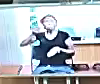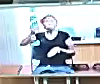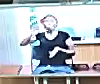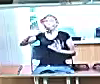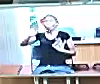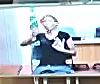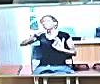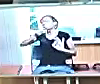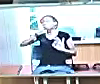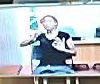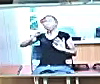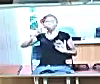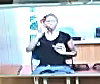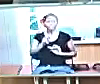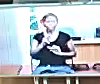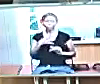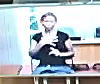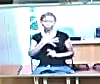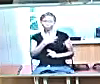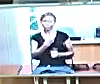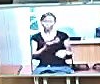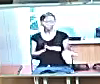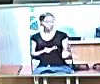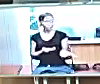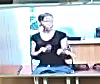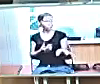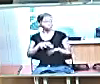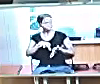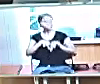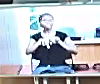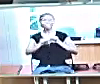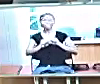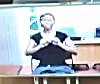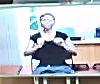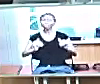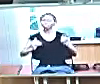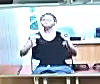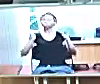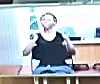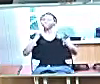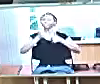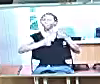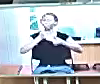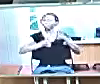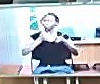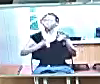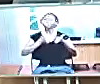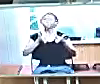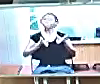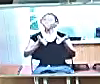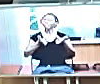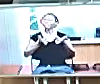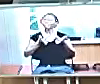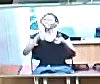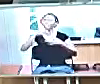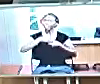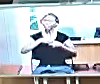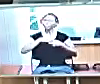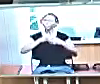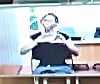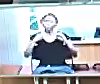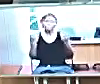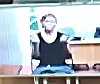ver o seu filho meu jovem naquela comunidade formado prestando serviço dando retorno para as comunidades de ser